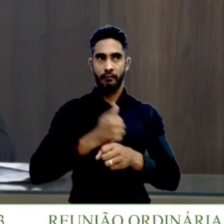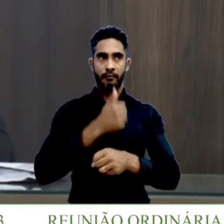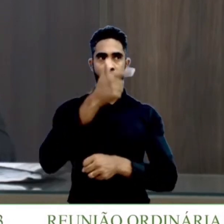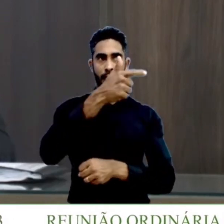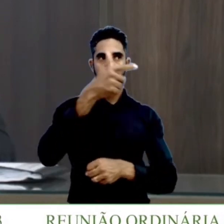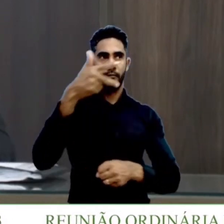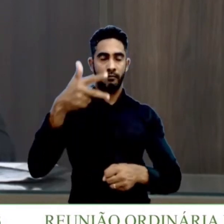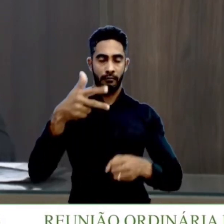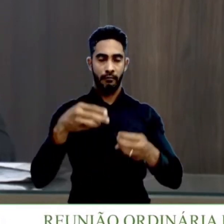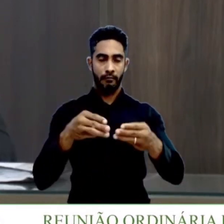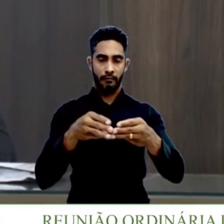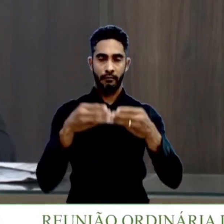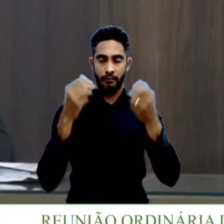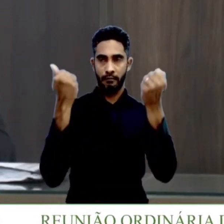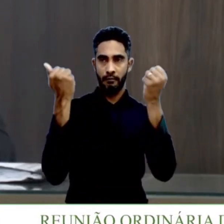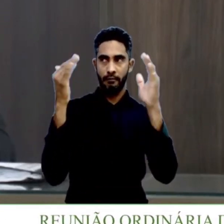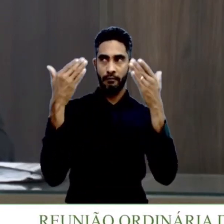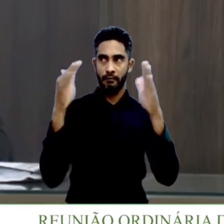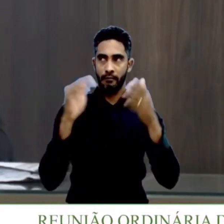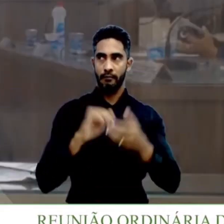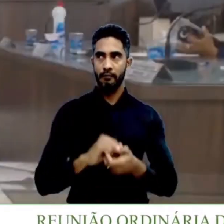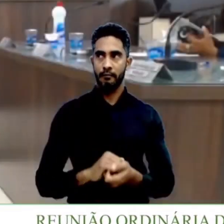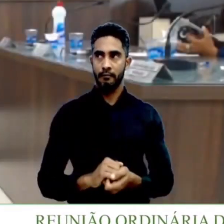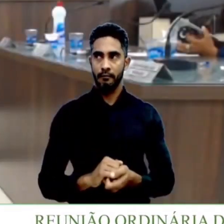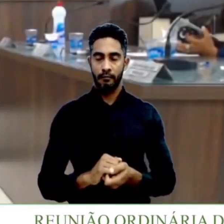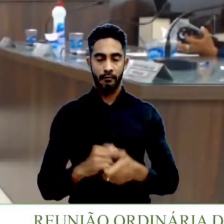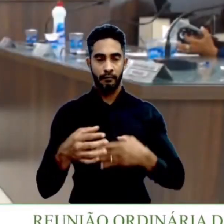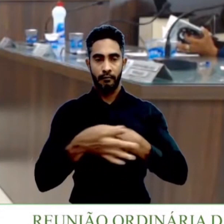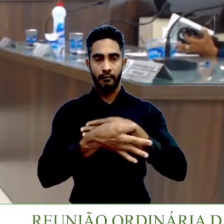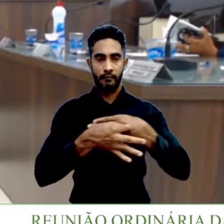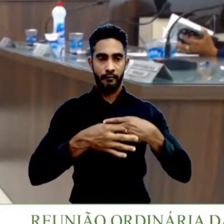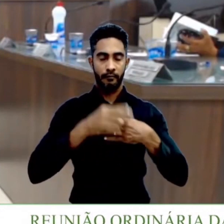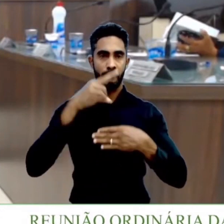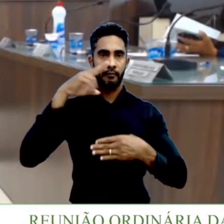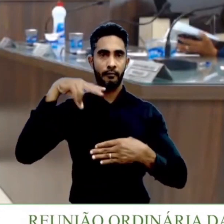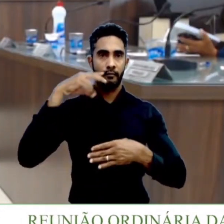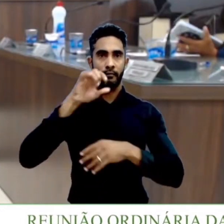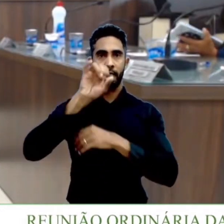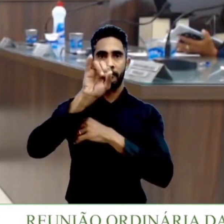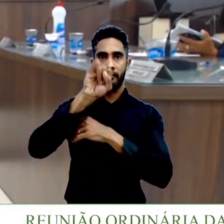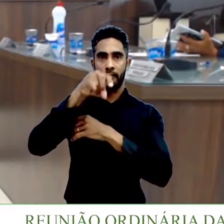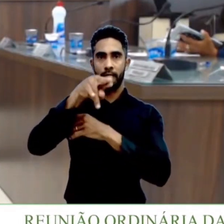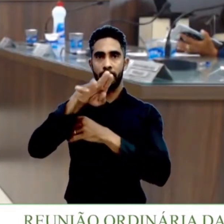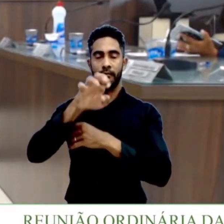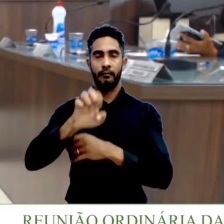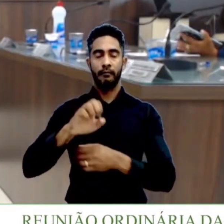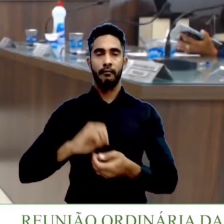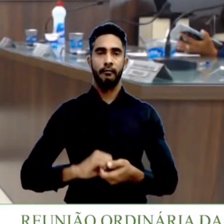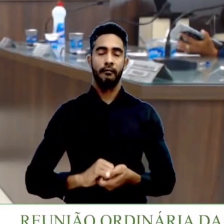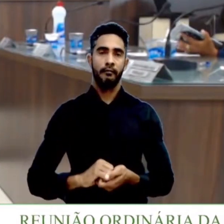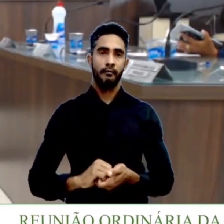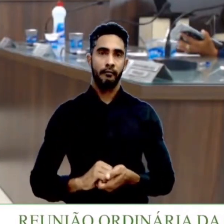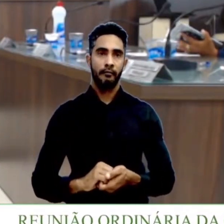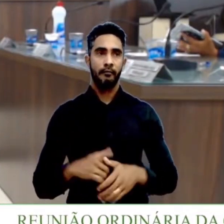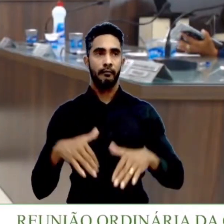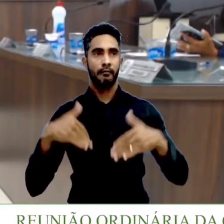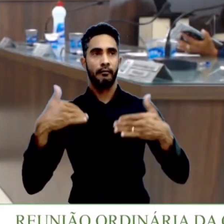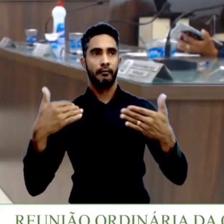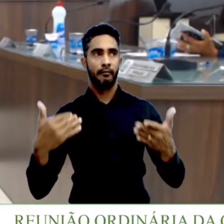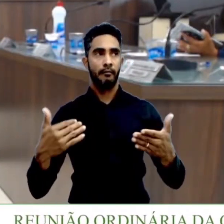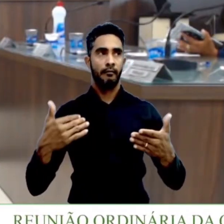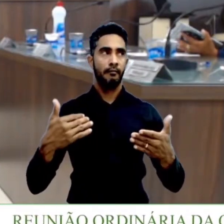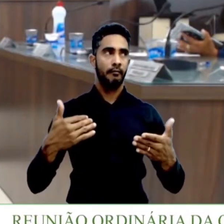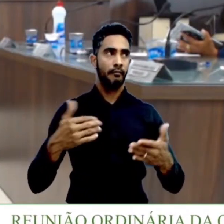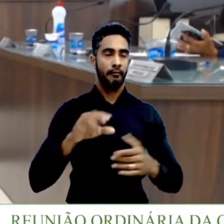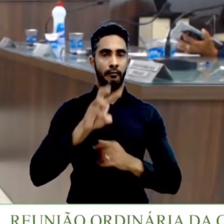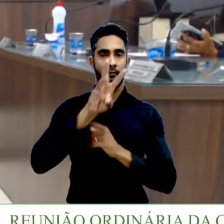008-2023, moção de aplausos, de autoria da vereadora Islane da Silva Pedro. Excelentíssimo